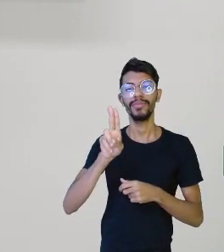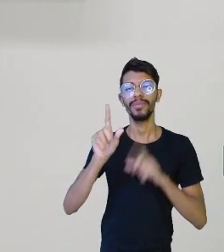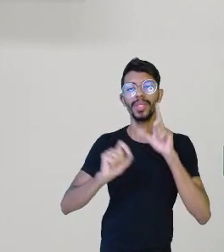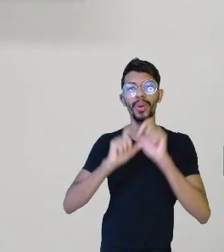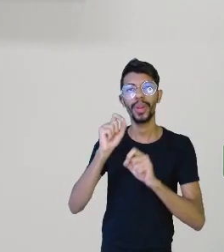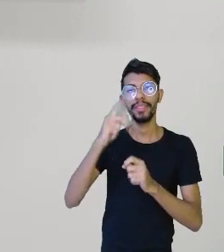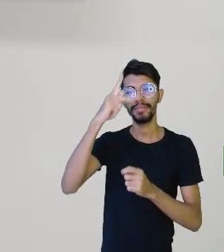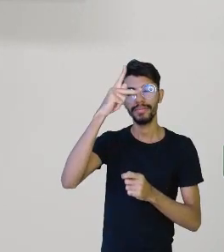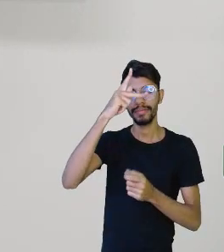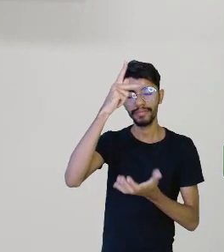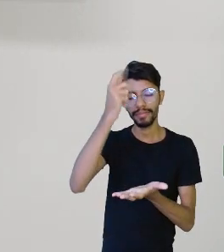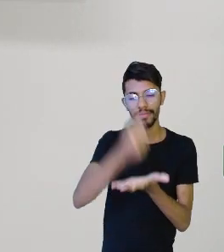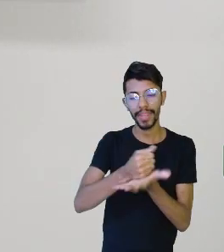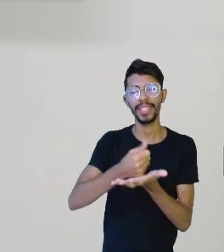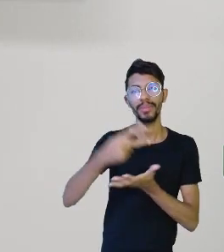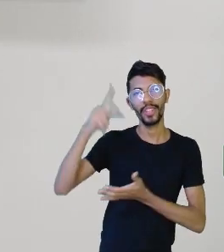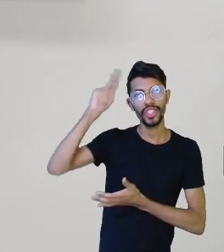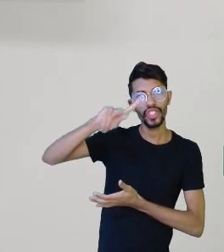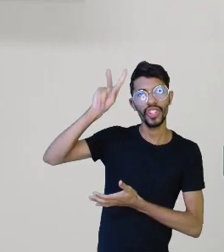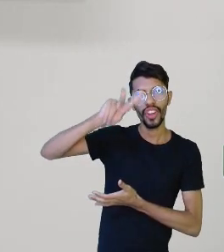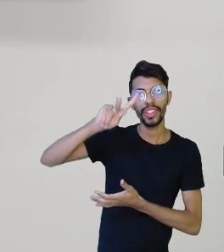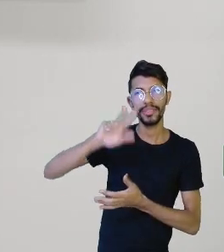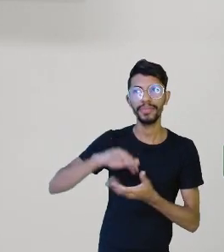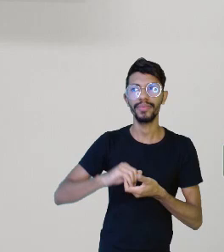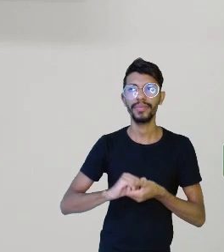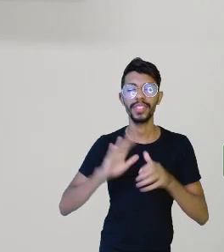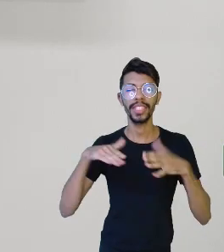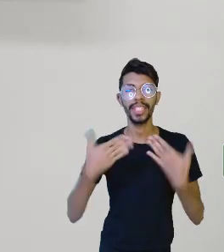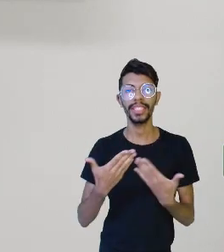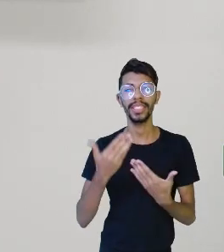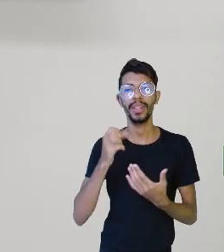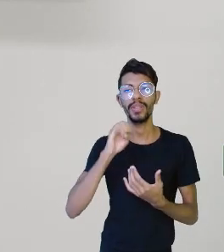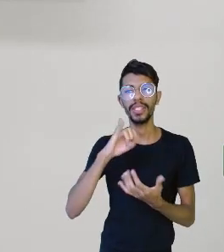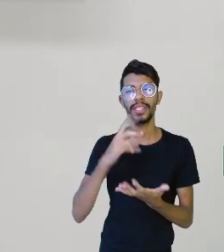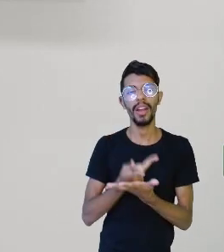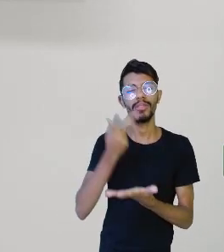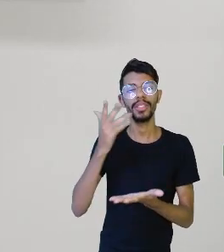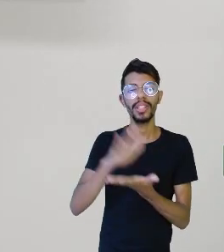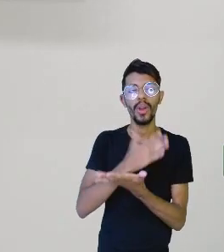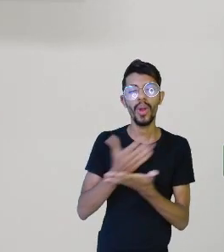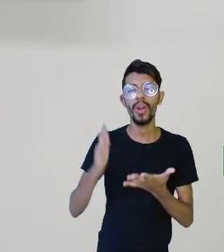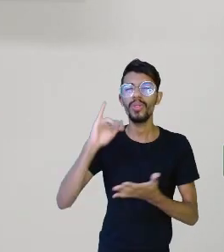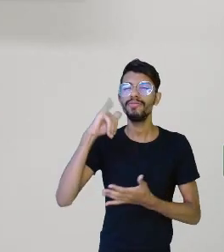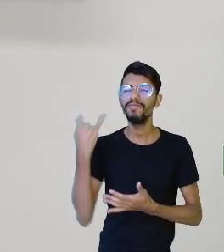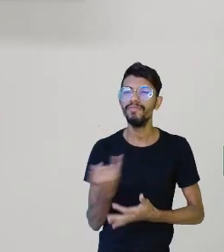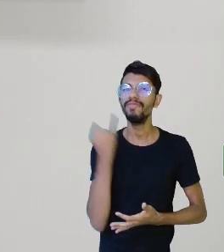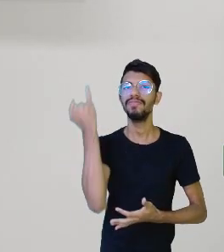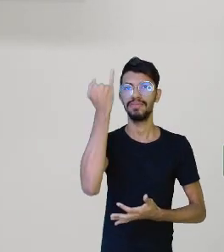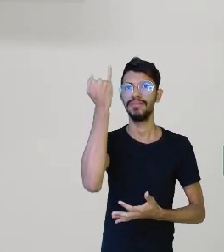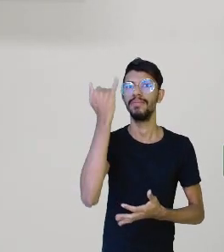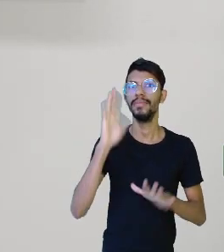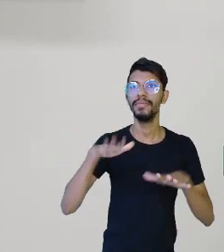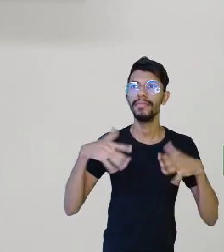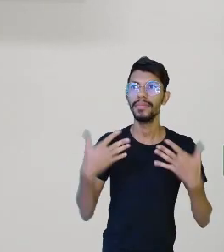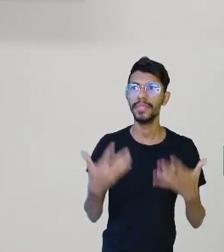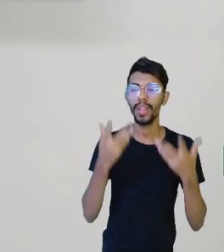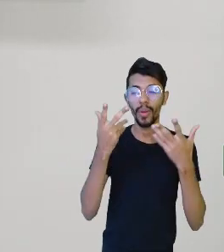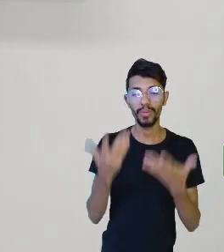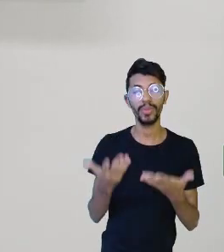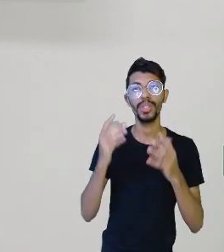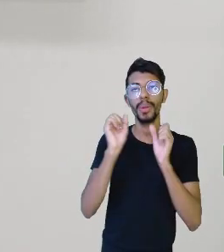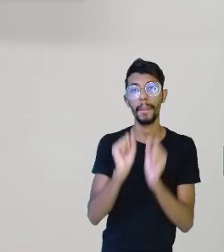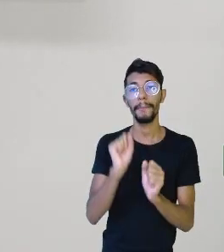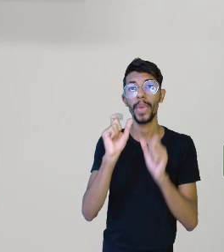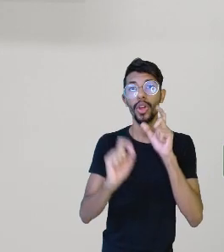patrimônio histórico, certo? Então, se acontecer alguma coisa ali que foi de grande importância, então isso pode